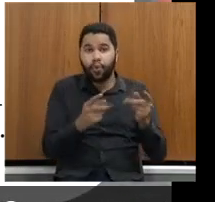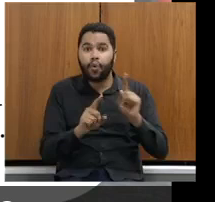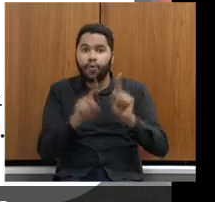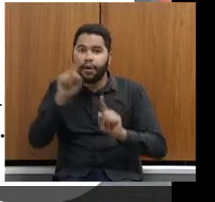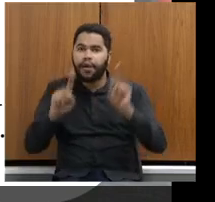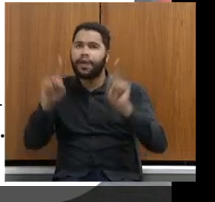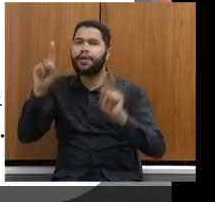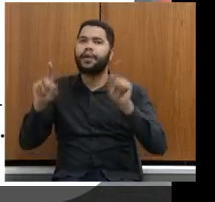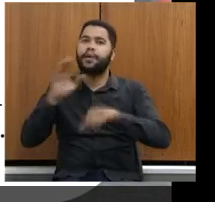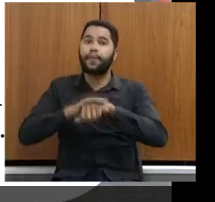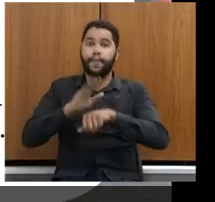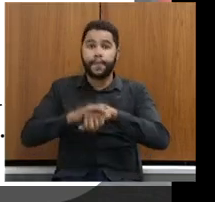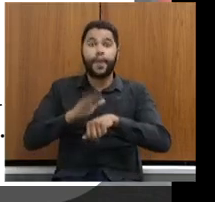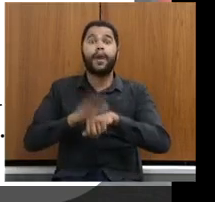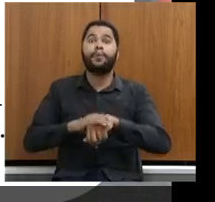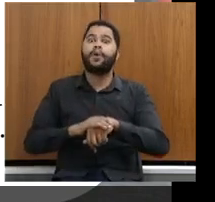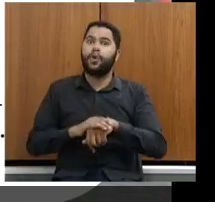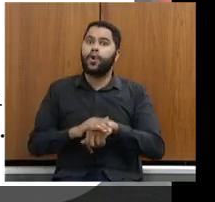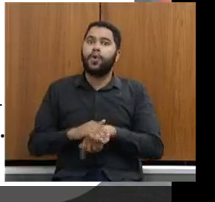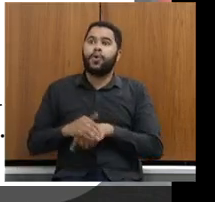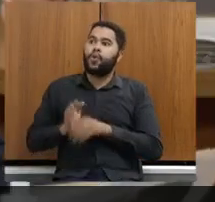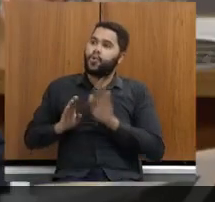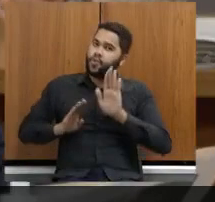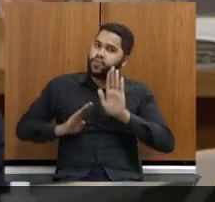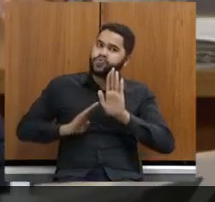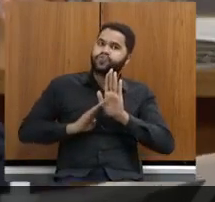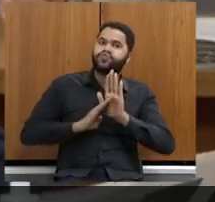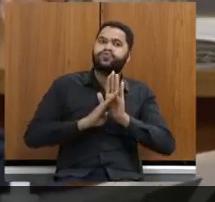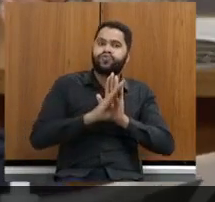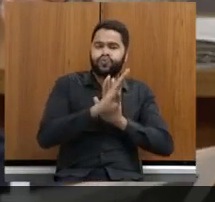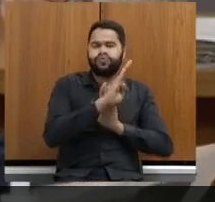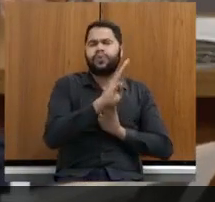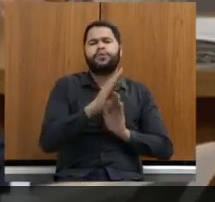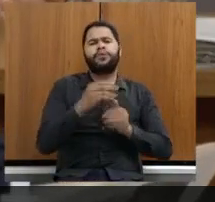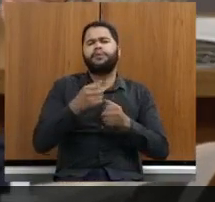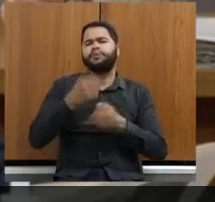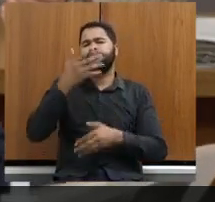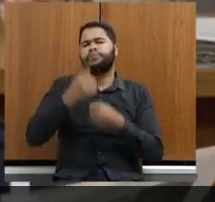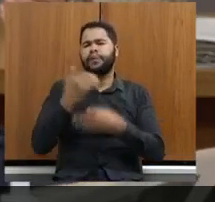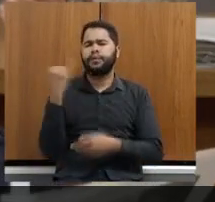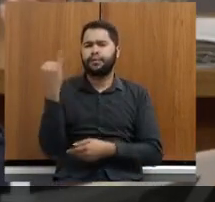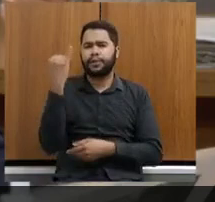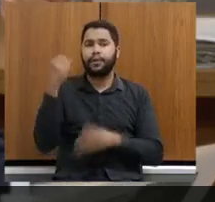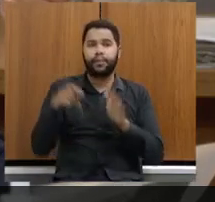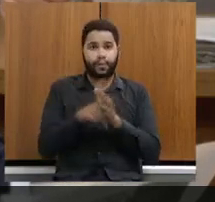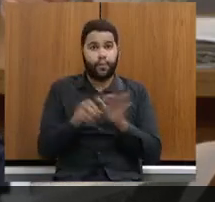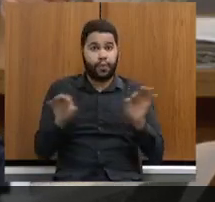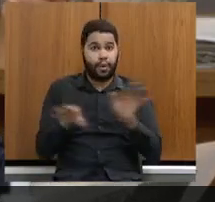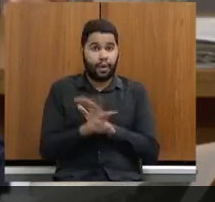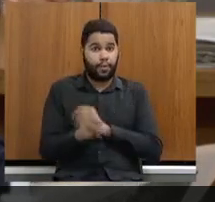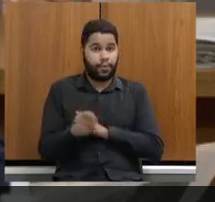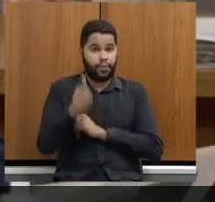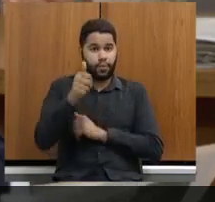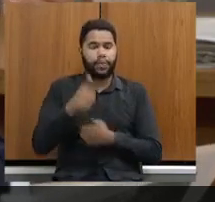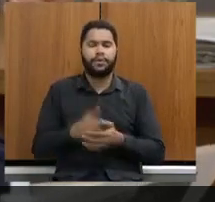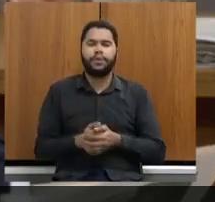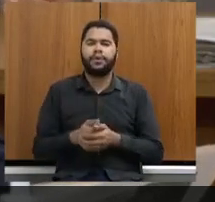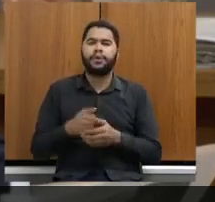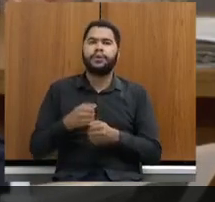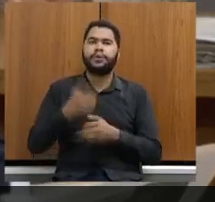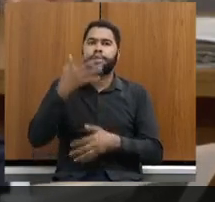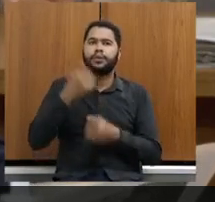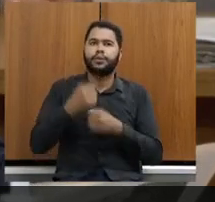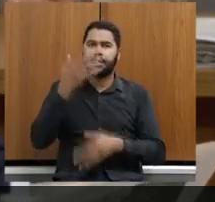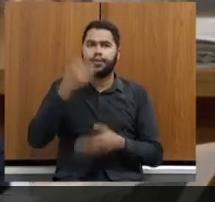funciona assim a pleno vapor é só alguns dados relevantes com relação à já tô encerrando tá quantos são alguns dados interessantes